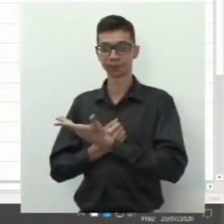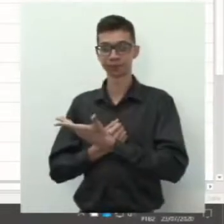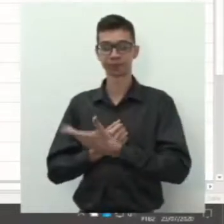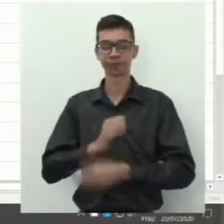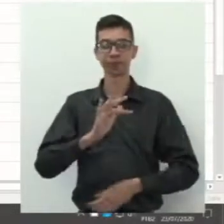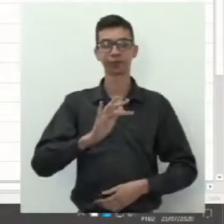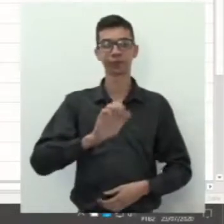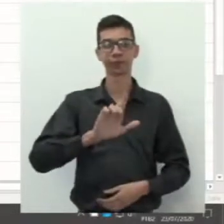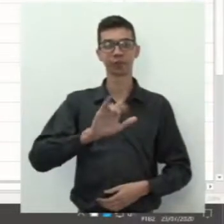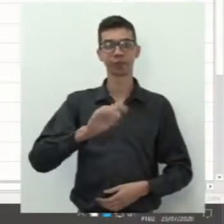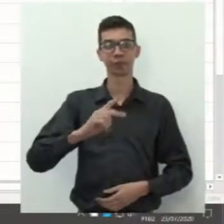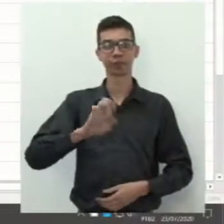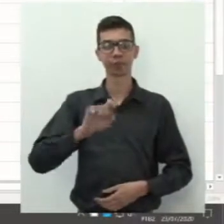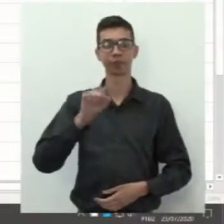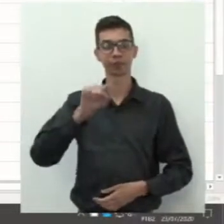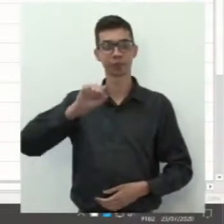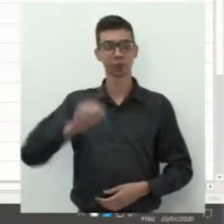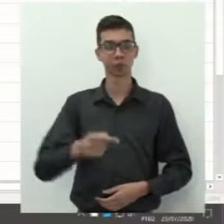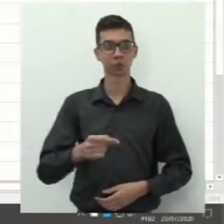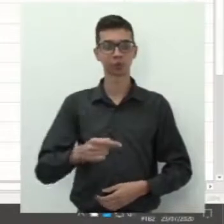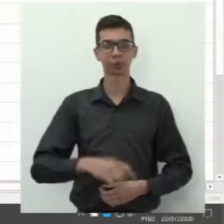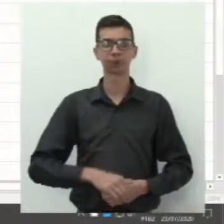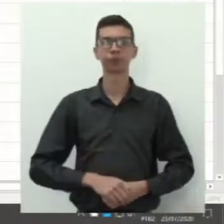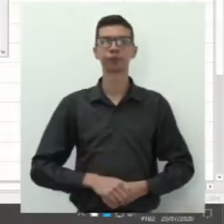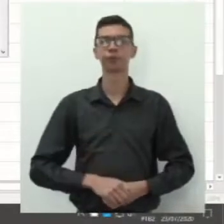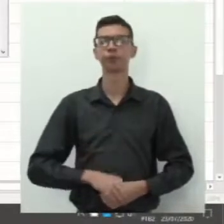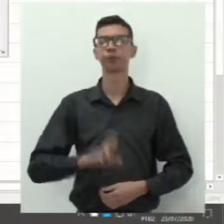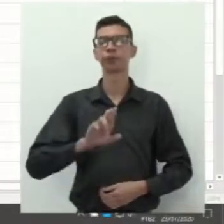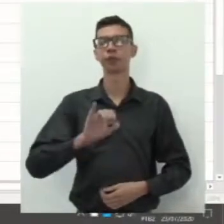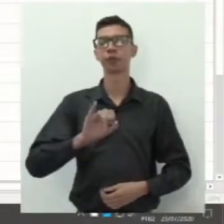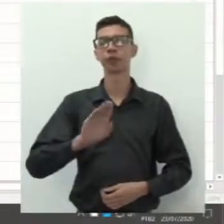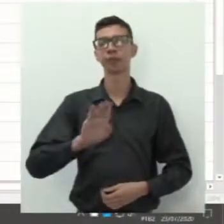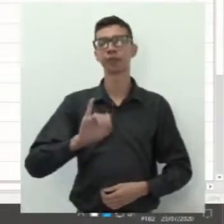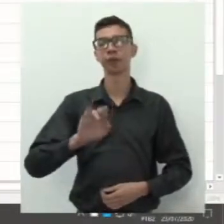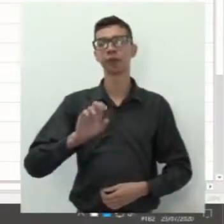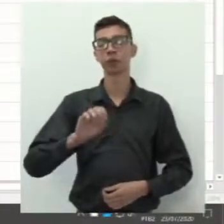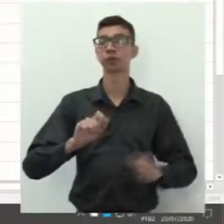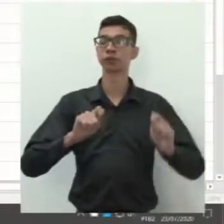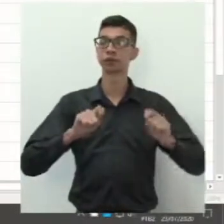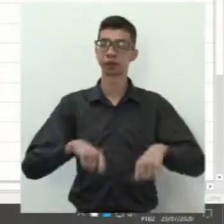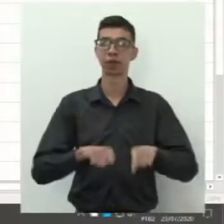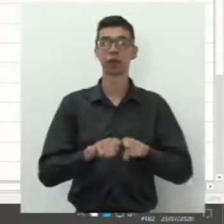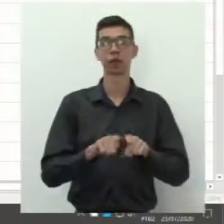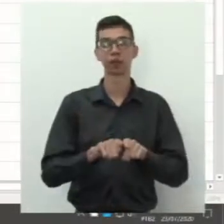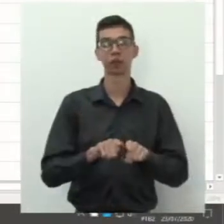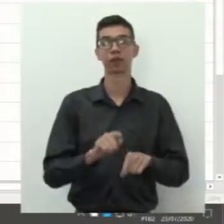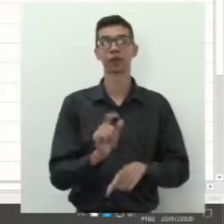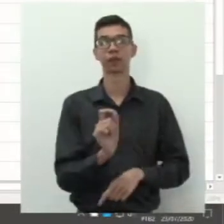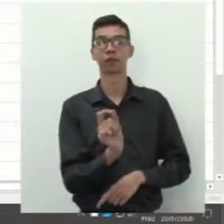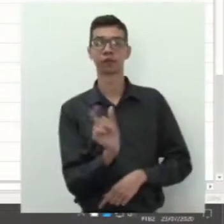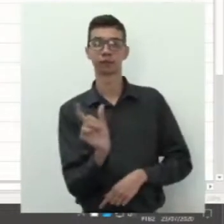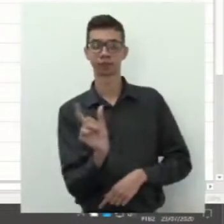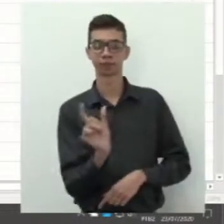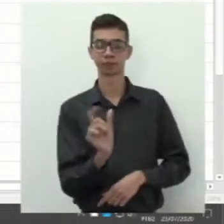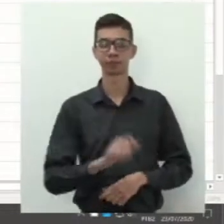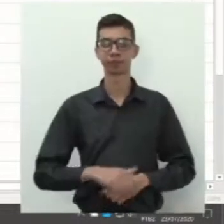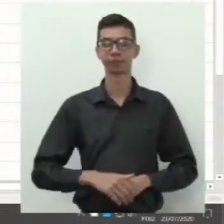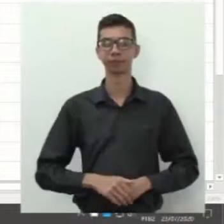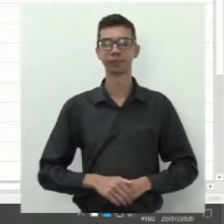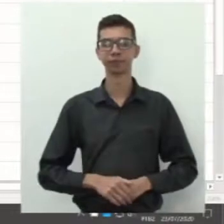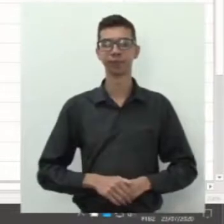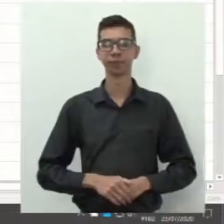vírgula. O espaço, Ribeiro. né? Posso colocar o espaço aqui. Então... aspas, espaço,